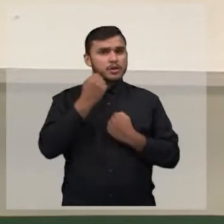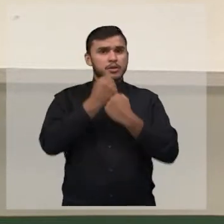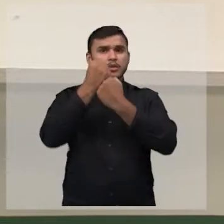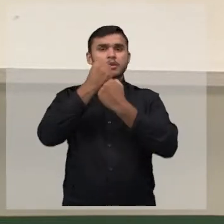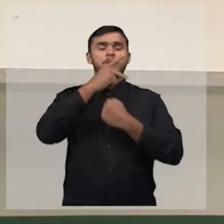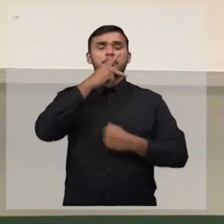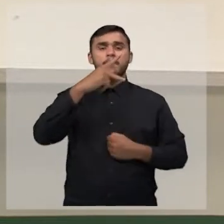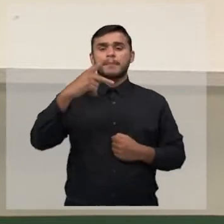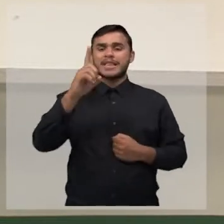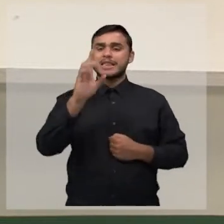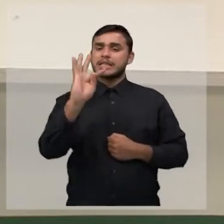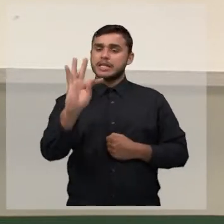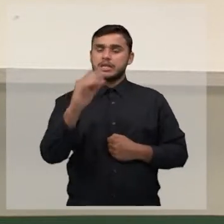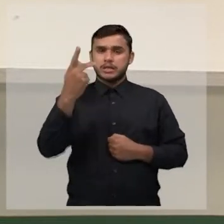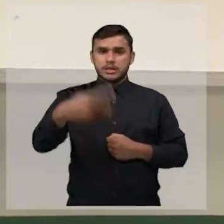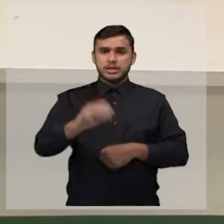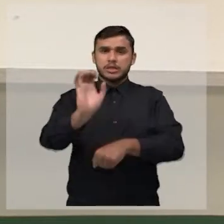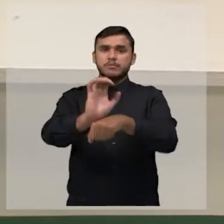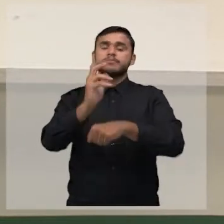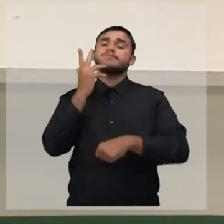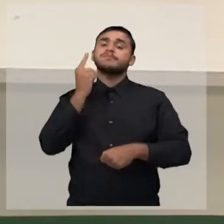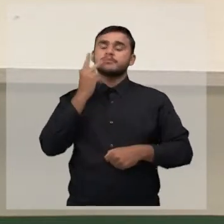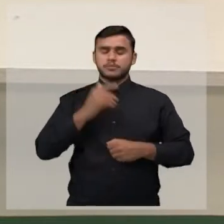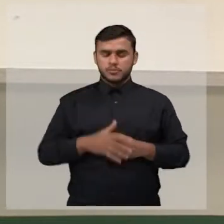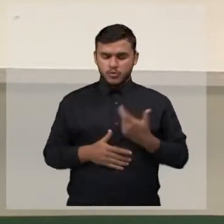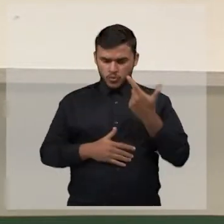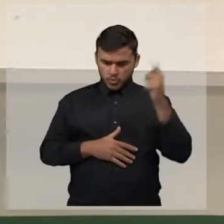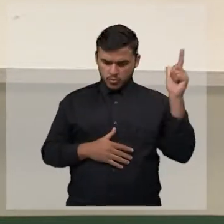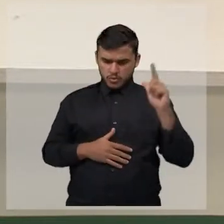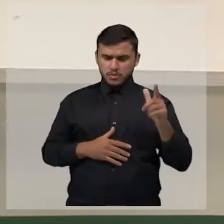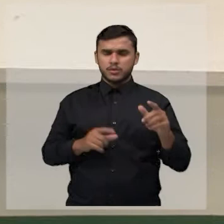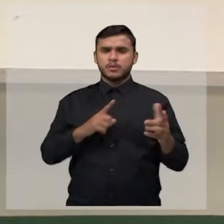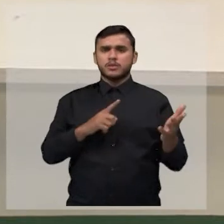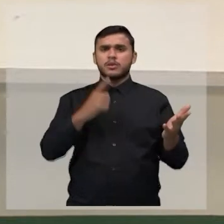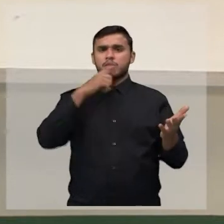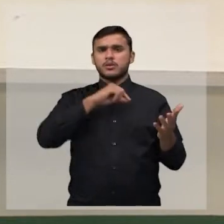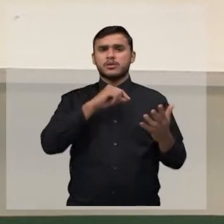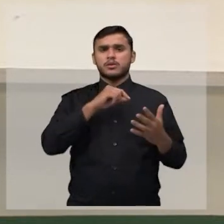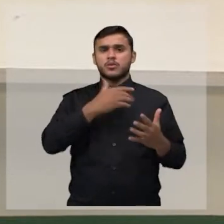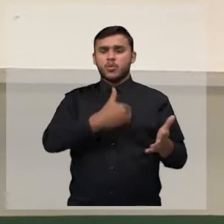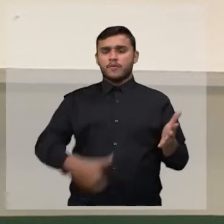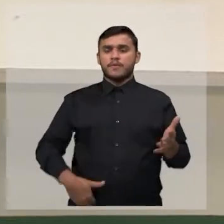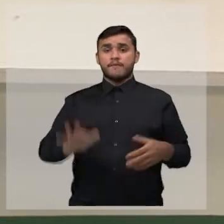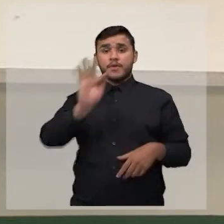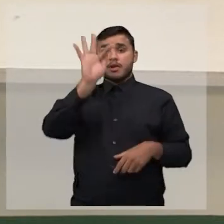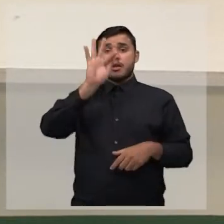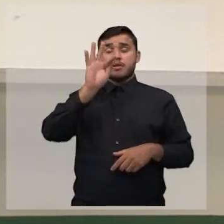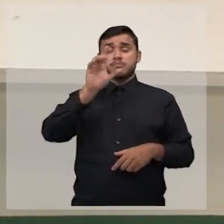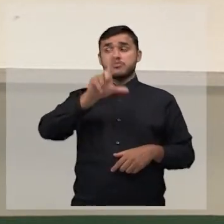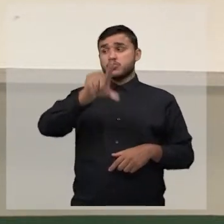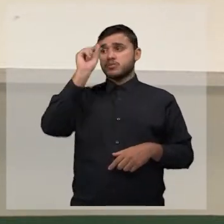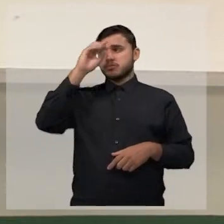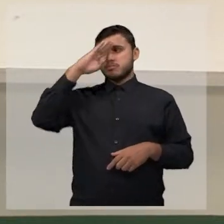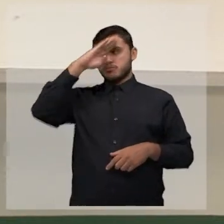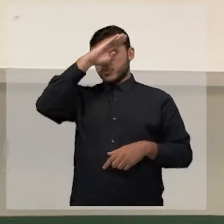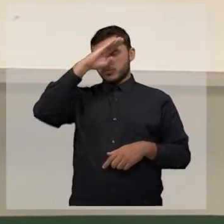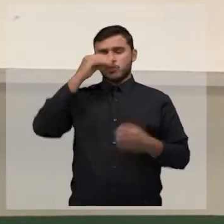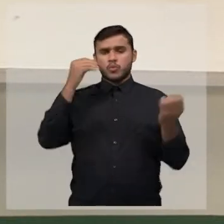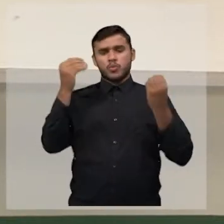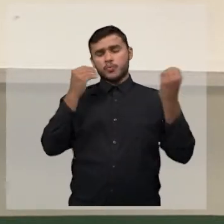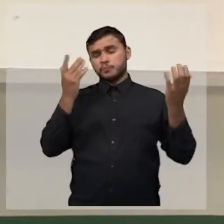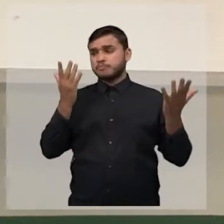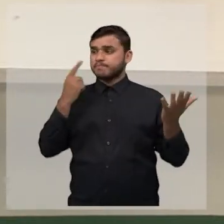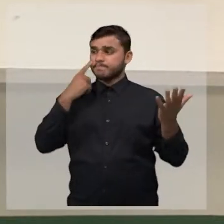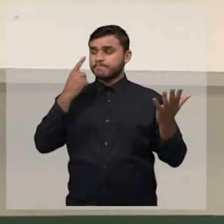o PDT no Estado, um segundo segmento. E um terceiro apoiado pelo governo federal. Que, na minha avaliação... Começa a se